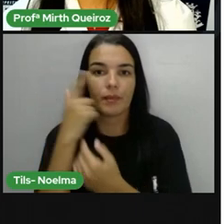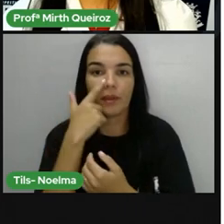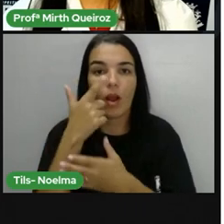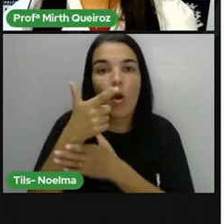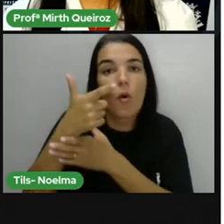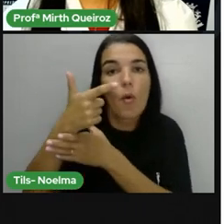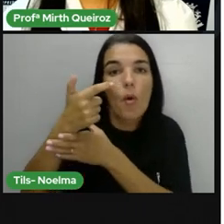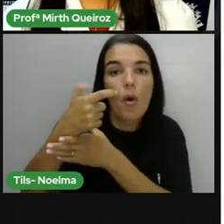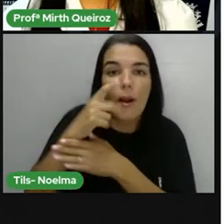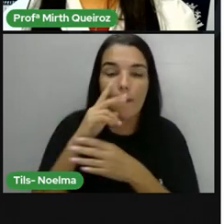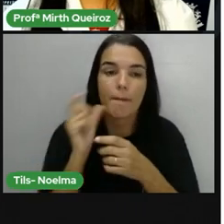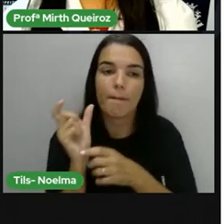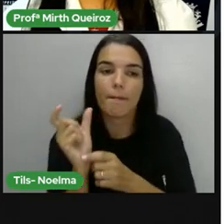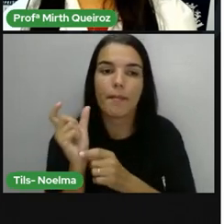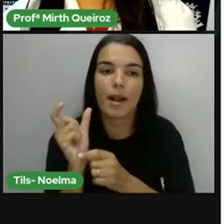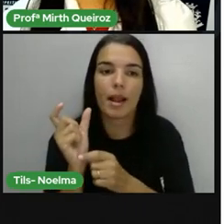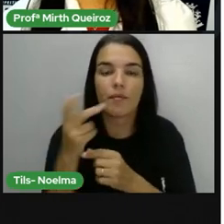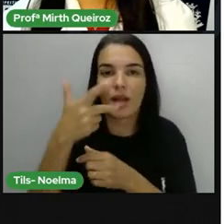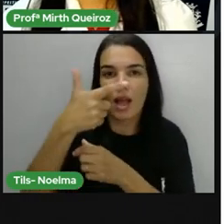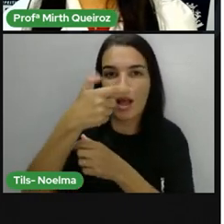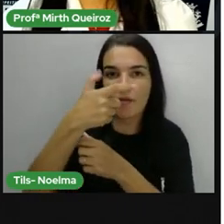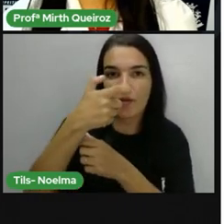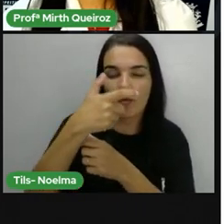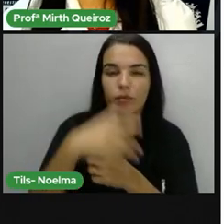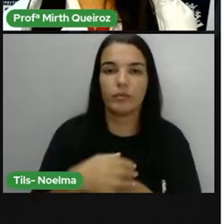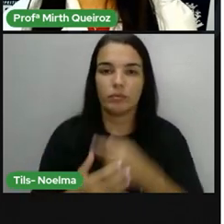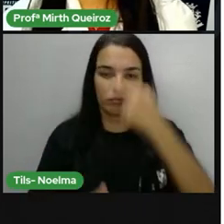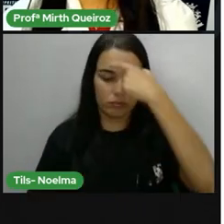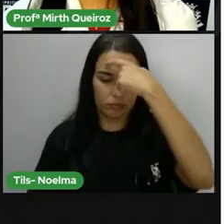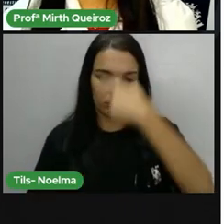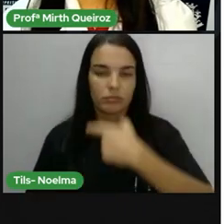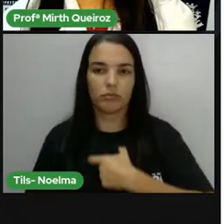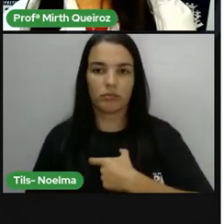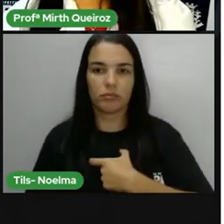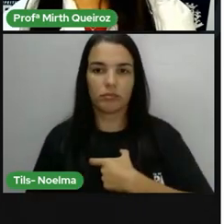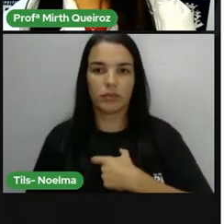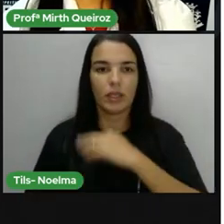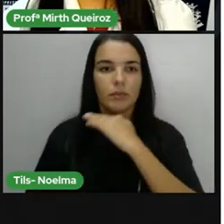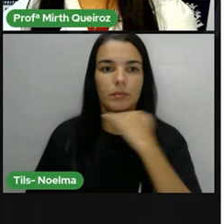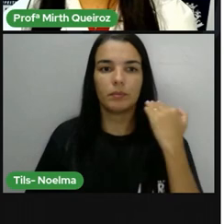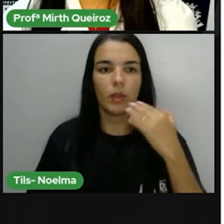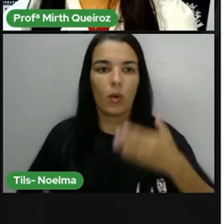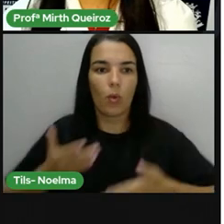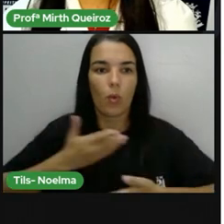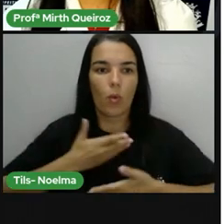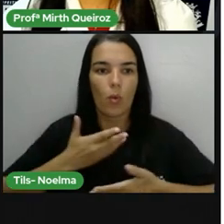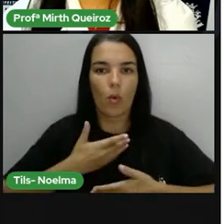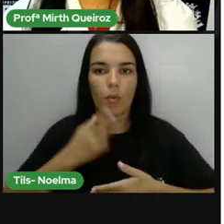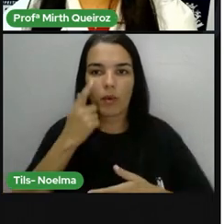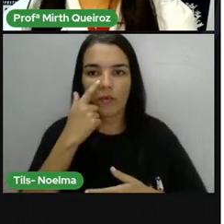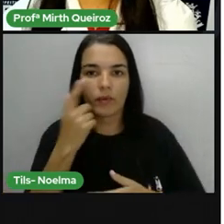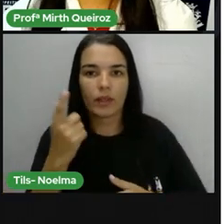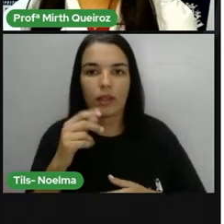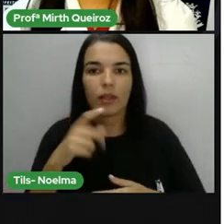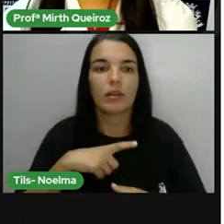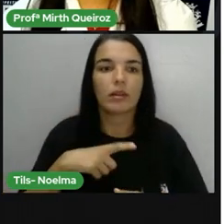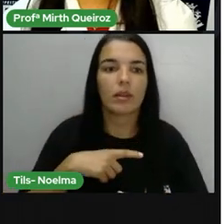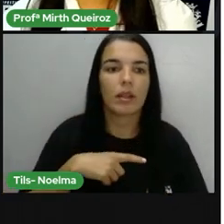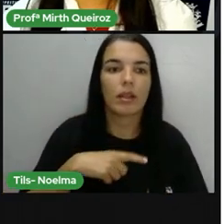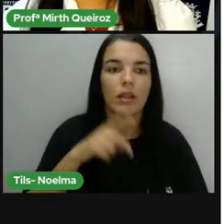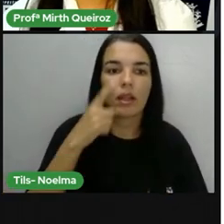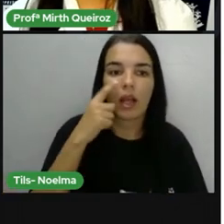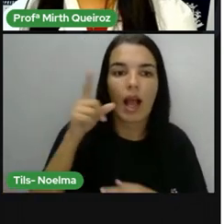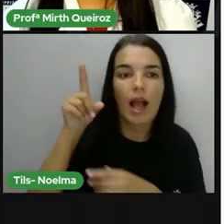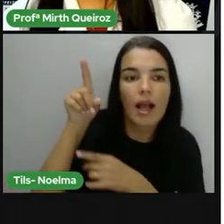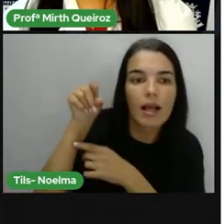revólver, caráter, cadáver e Marte. Por que que tem acento?